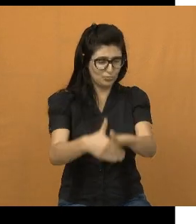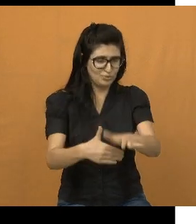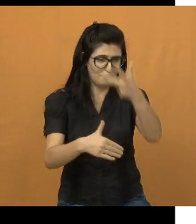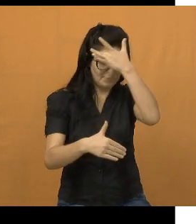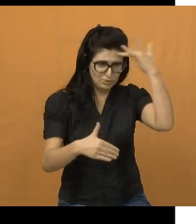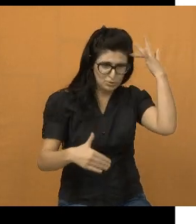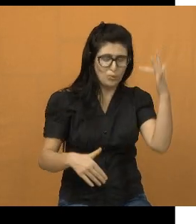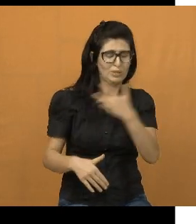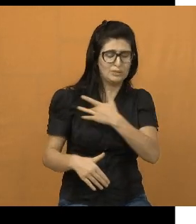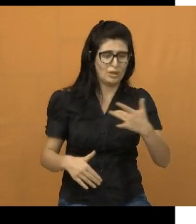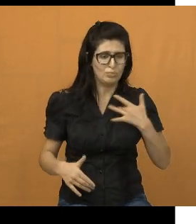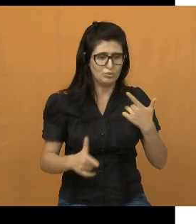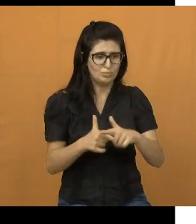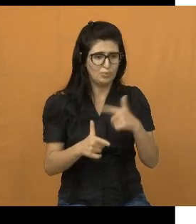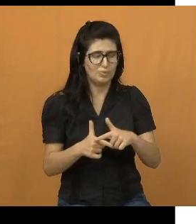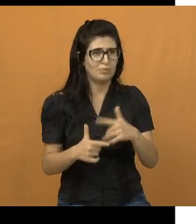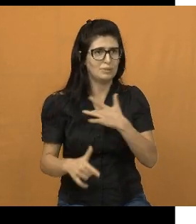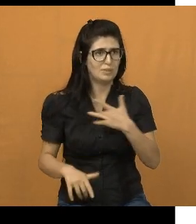curva ascendente.